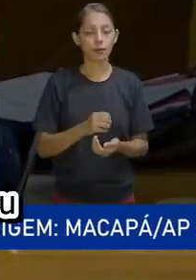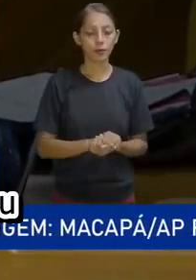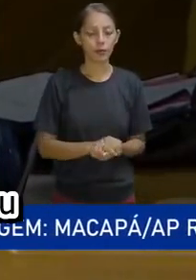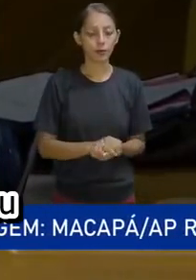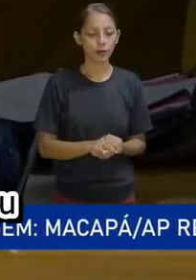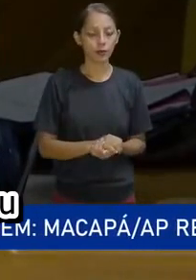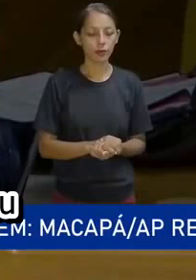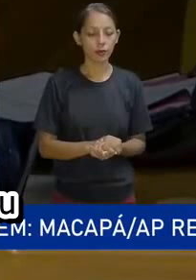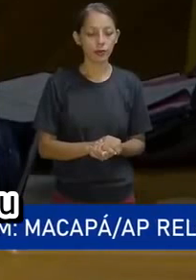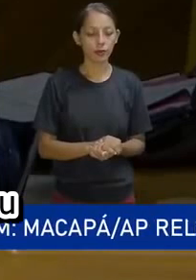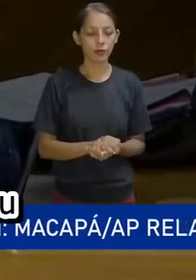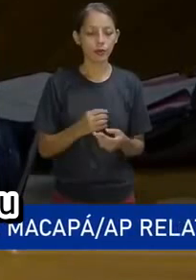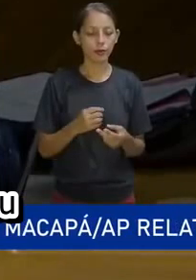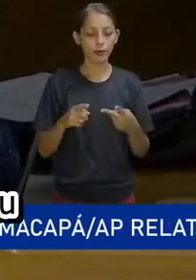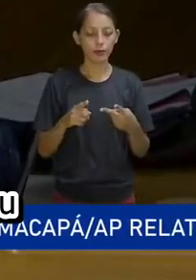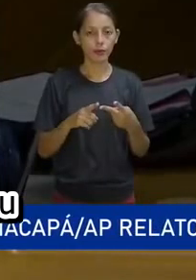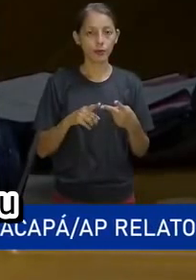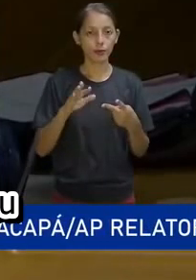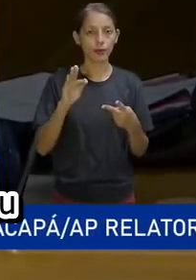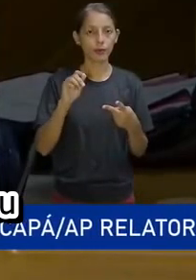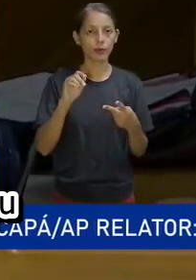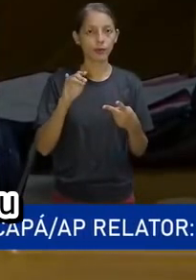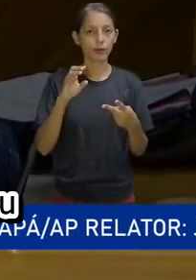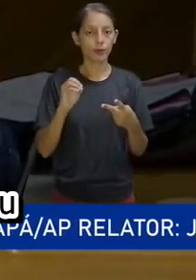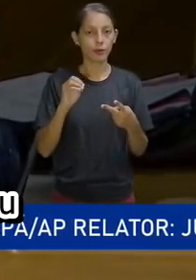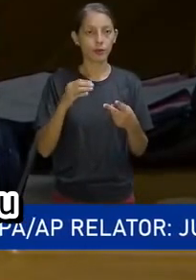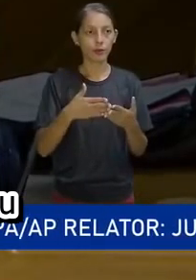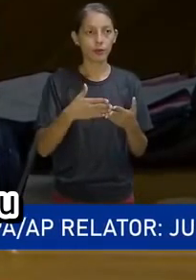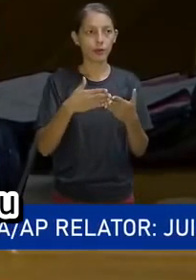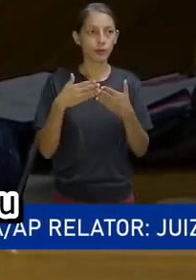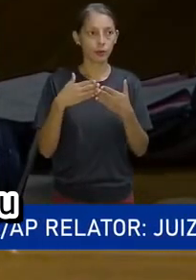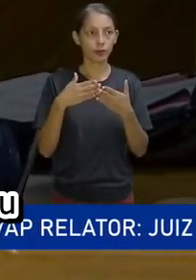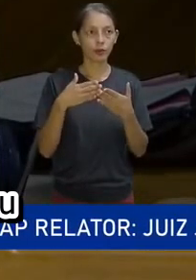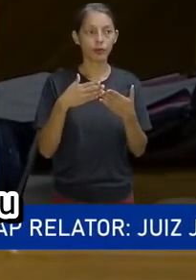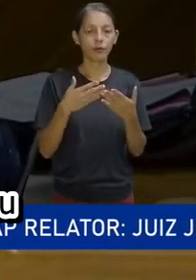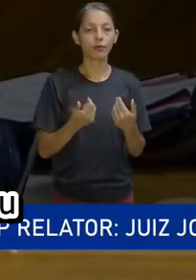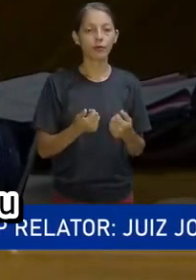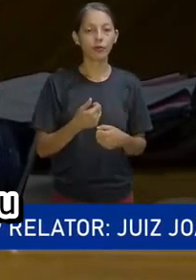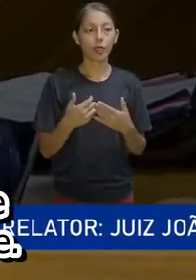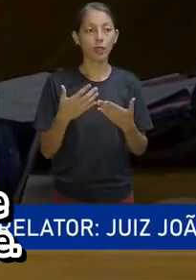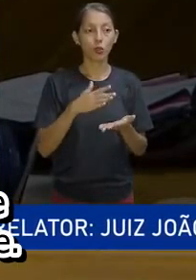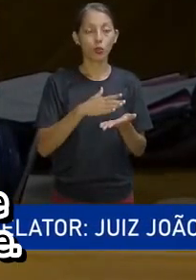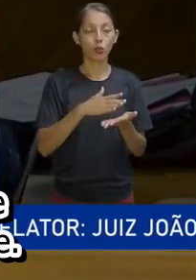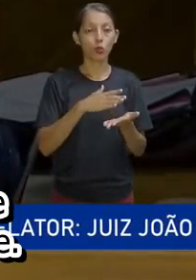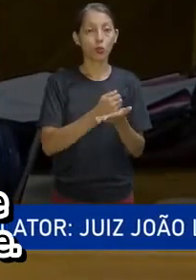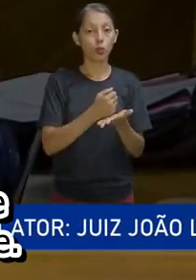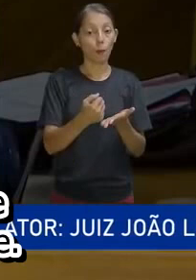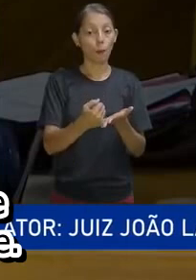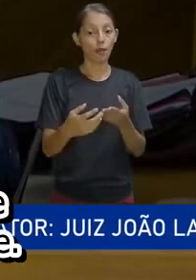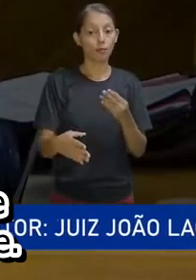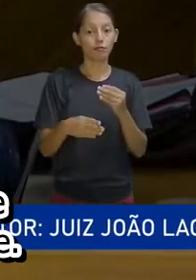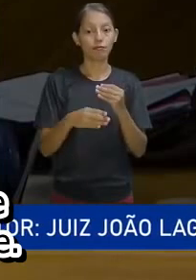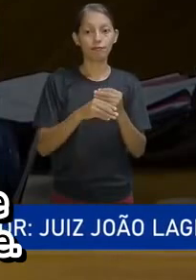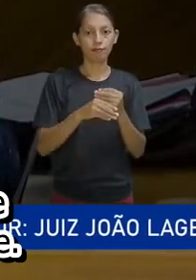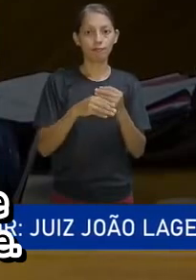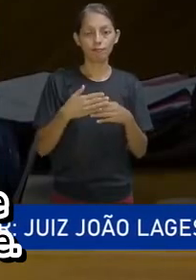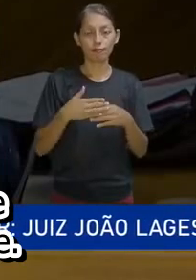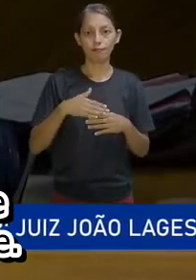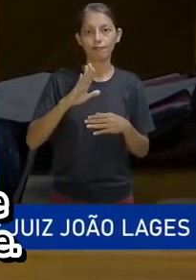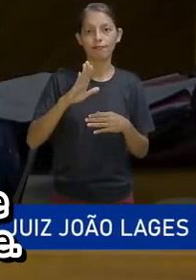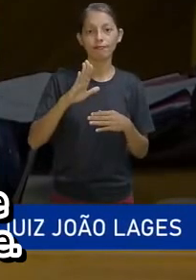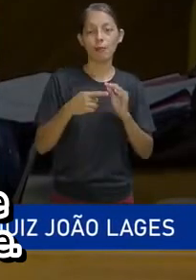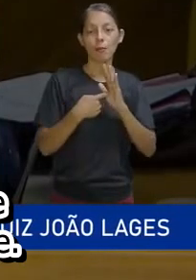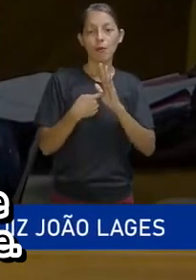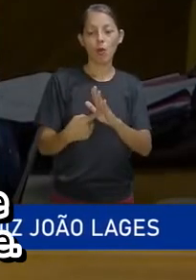Fábio Wilson Moreira Jucá, em petição, requereu a juntada de documentos que, em tese, demonstrariam que Alan Patrick